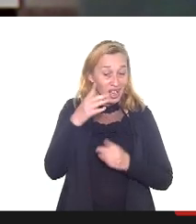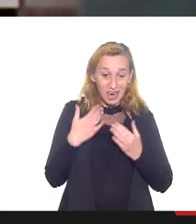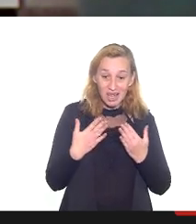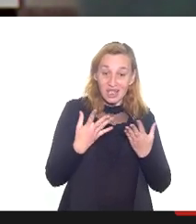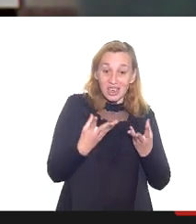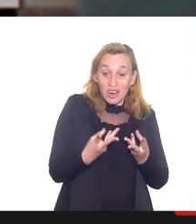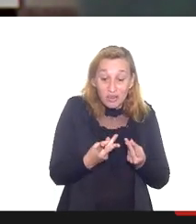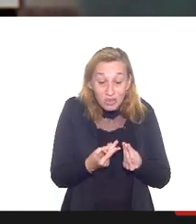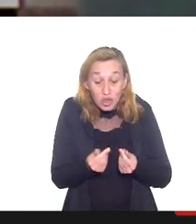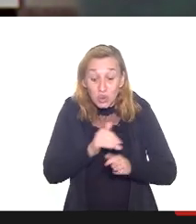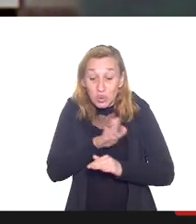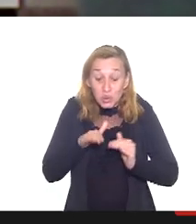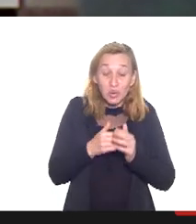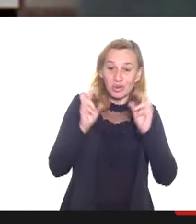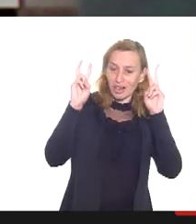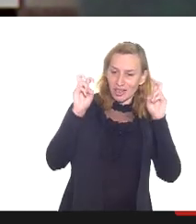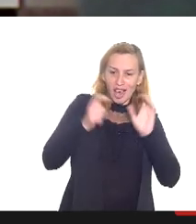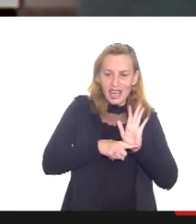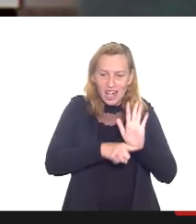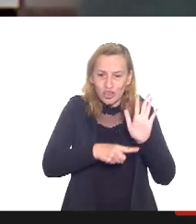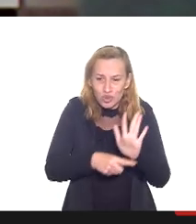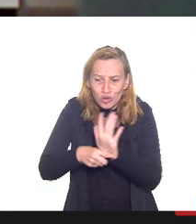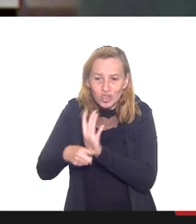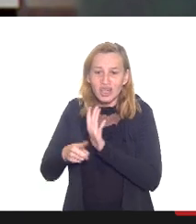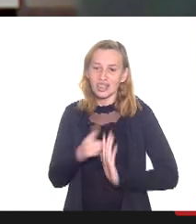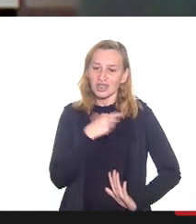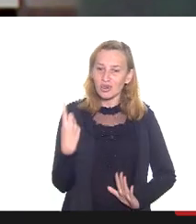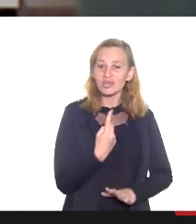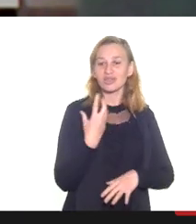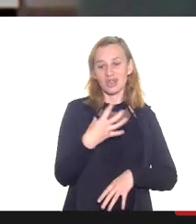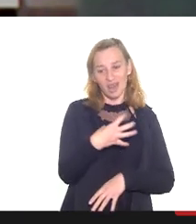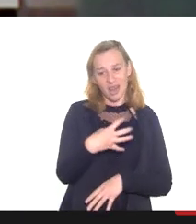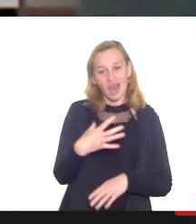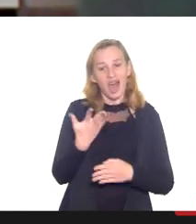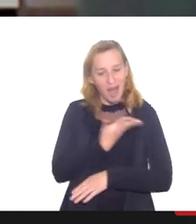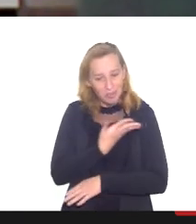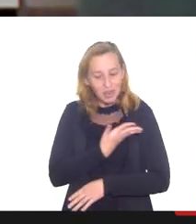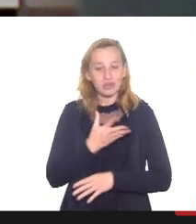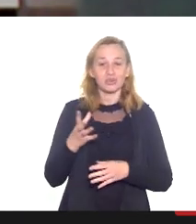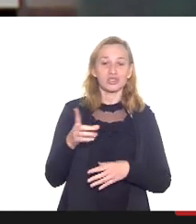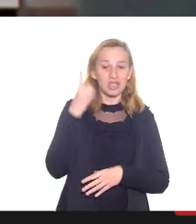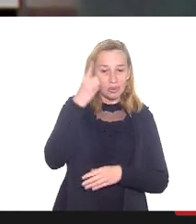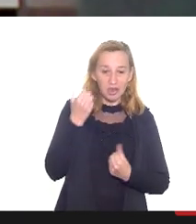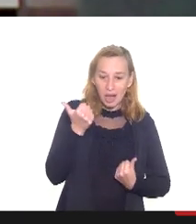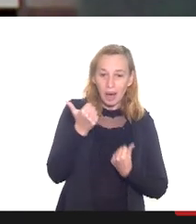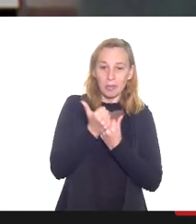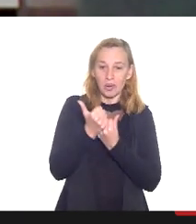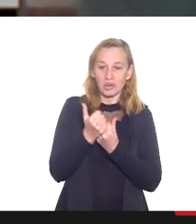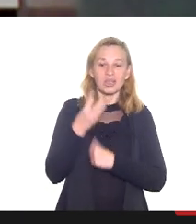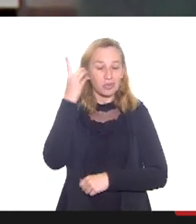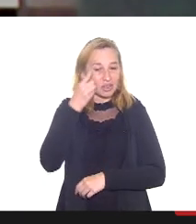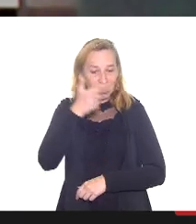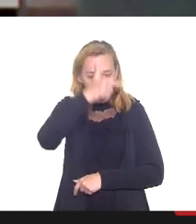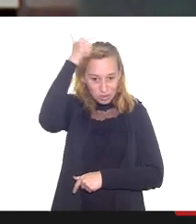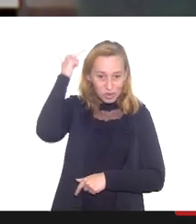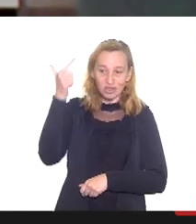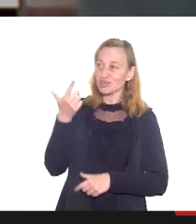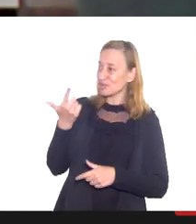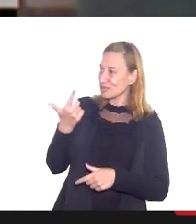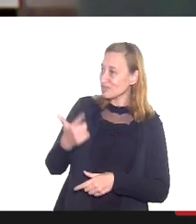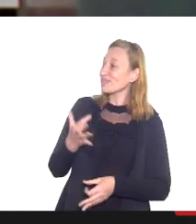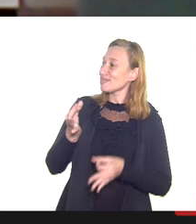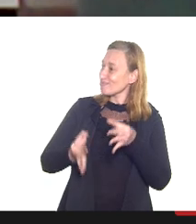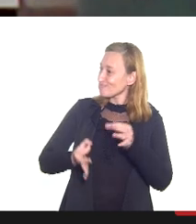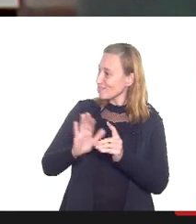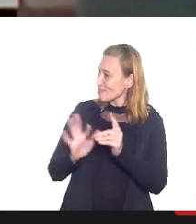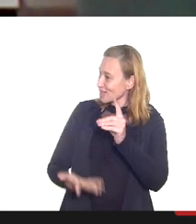as matérias, inclusive ajudando a vários companheiros nossos do parlamento, quando solicita de apoio do deputado Luiz Paulo. Então, mais do que justa essa